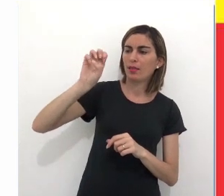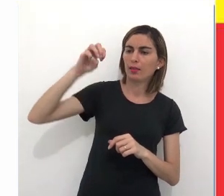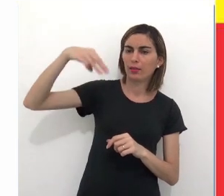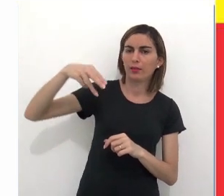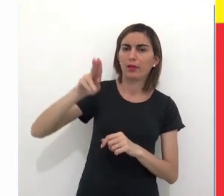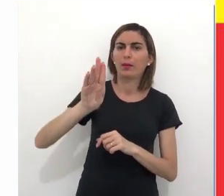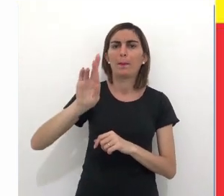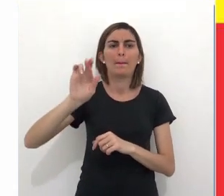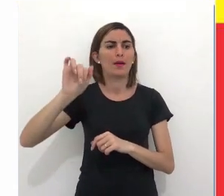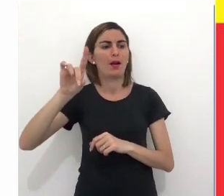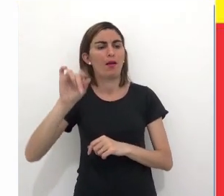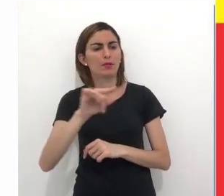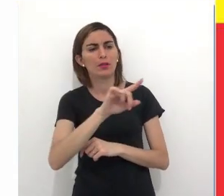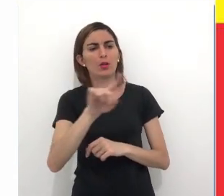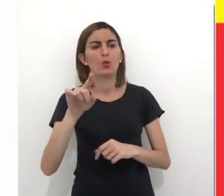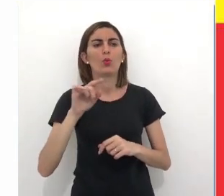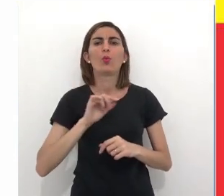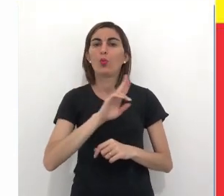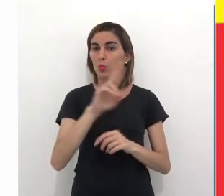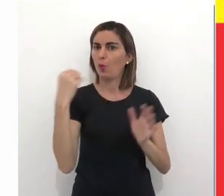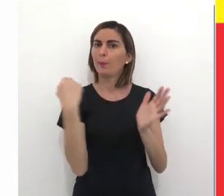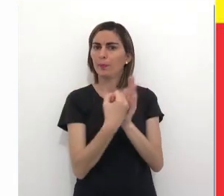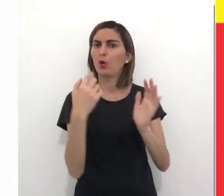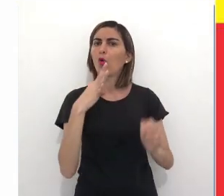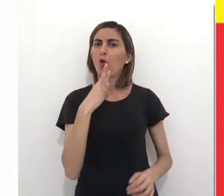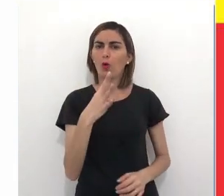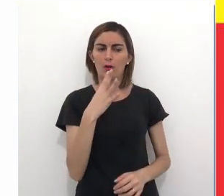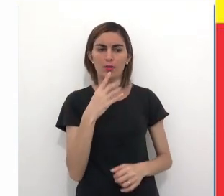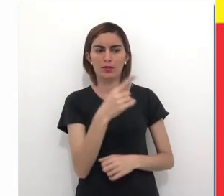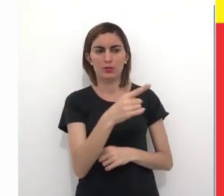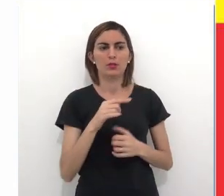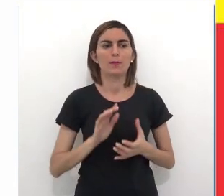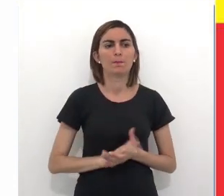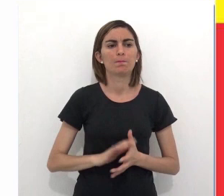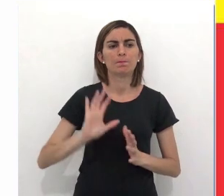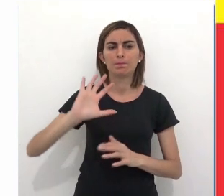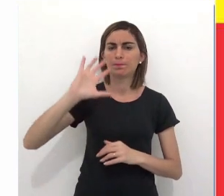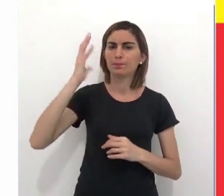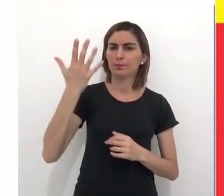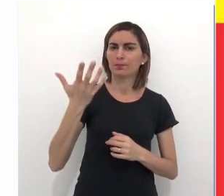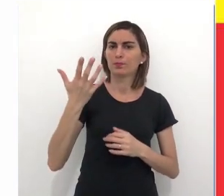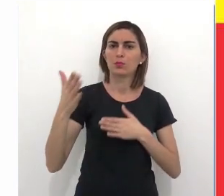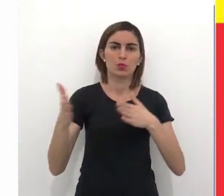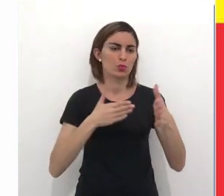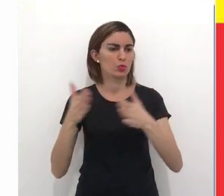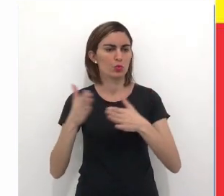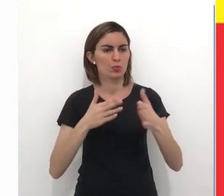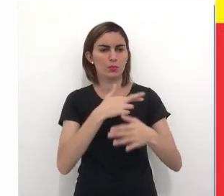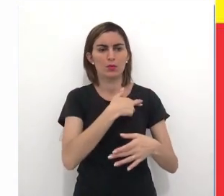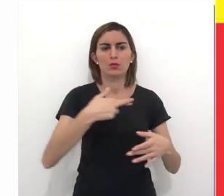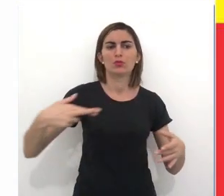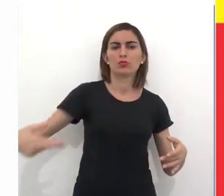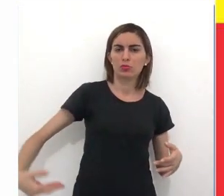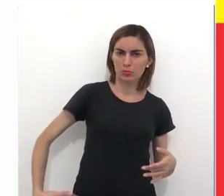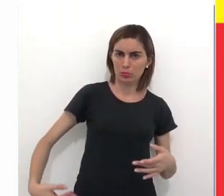setembrada? Setembrada é como ficou, pessoal, conhecido levante ocorrido, né? Durante o período